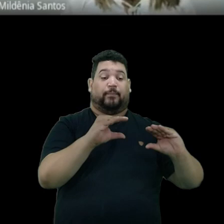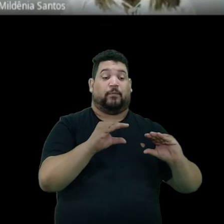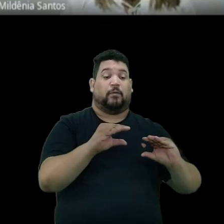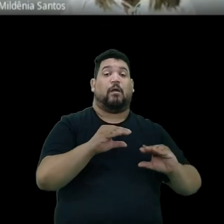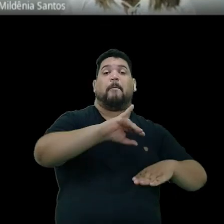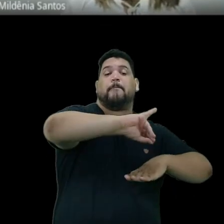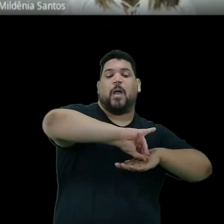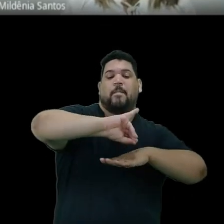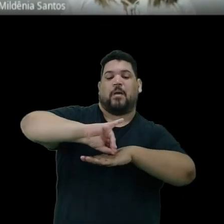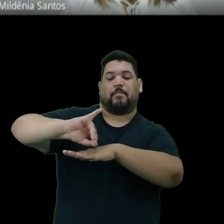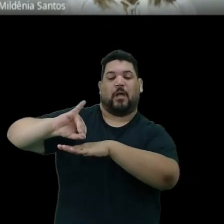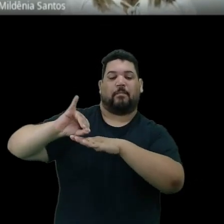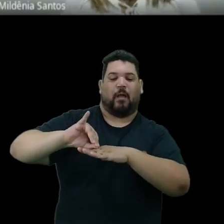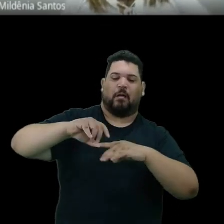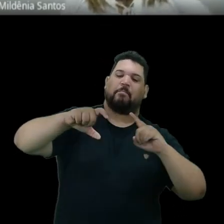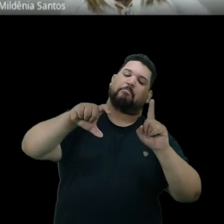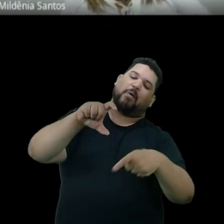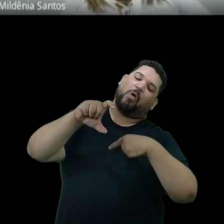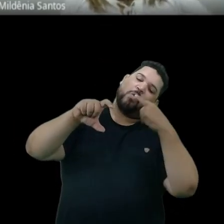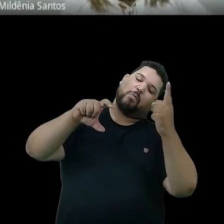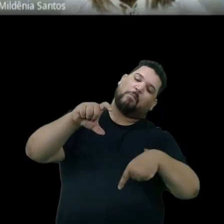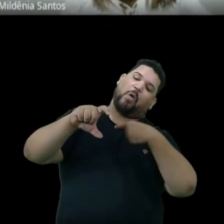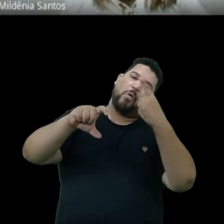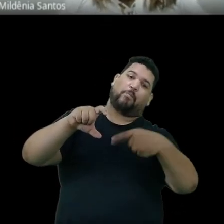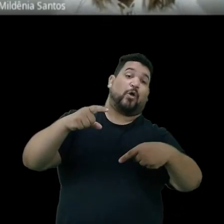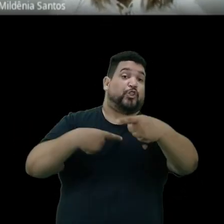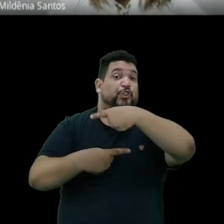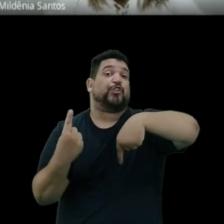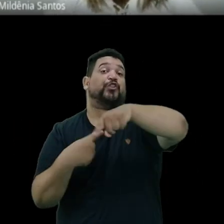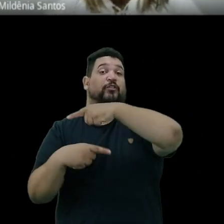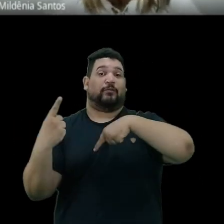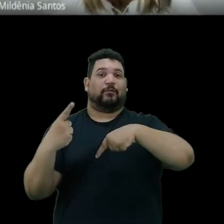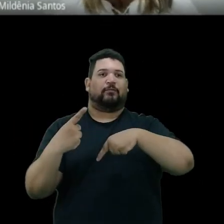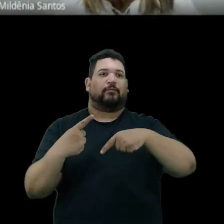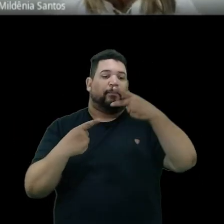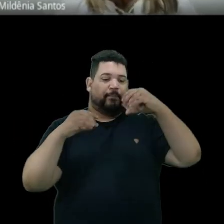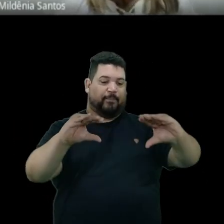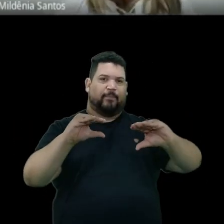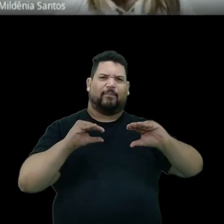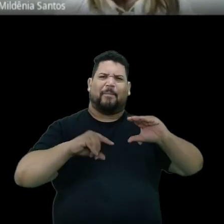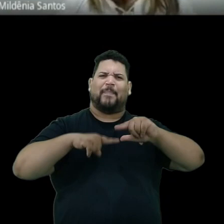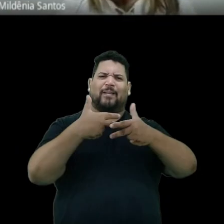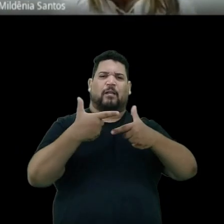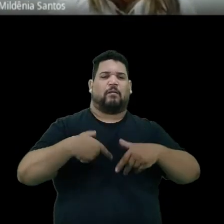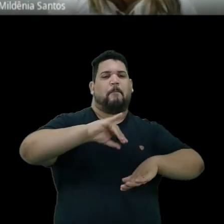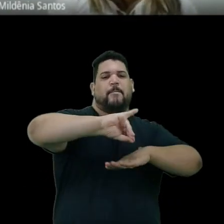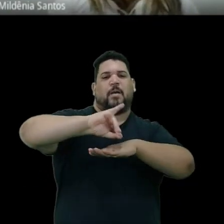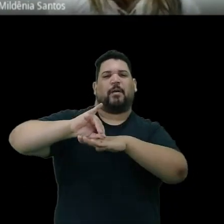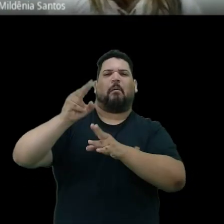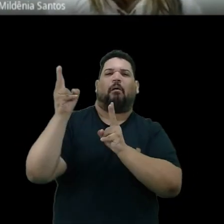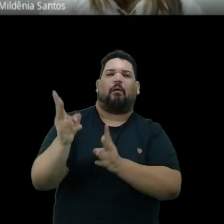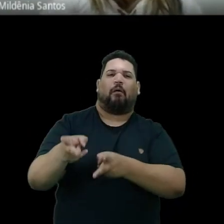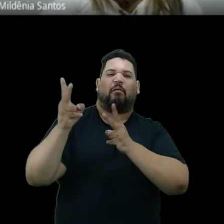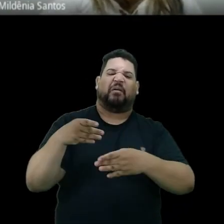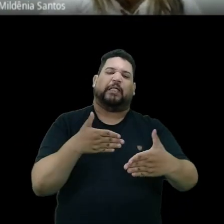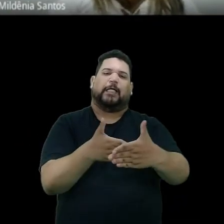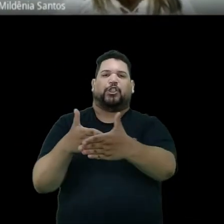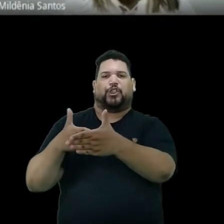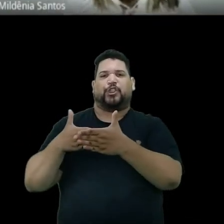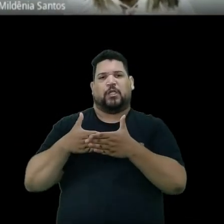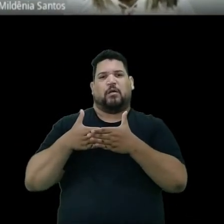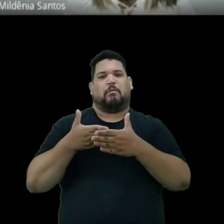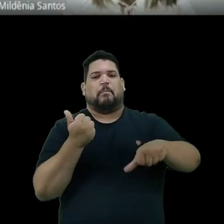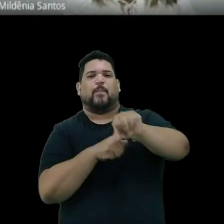as ecolalias, pessoas que querem os mesmos objetos nos mesmos lugares, que tem muita restrição em mudanças,